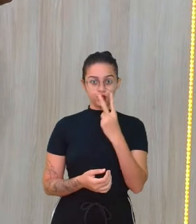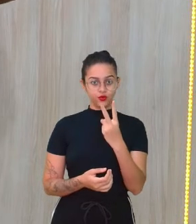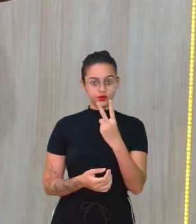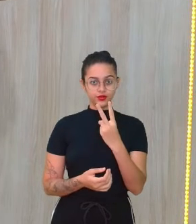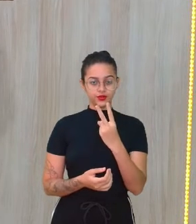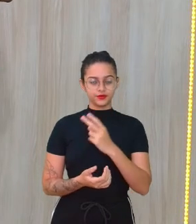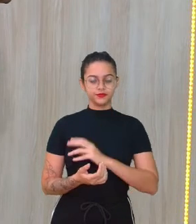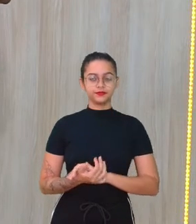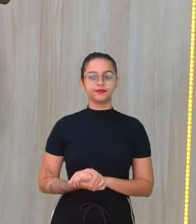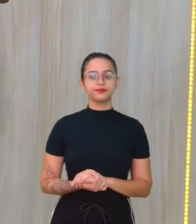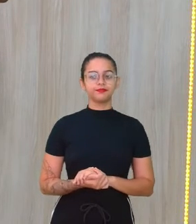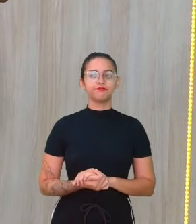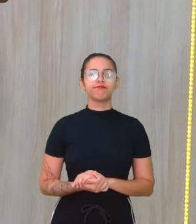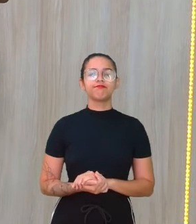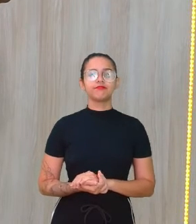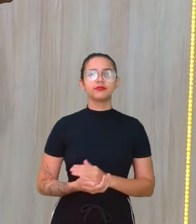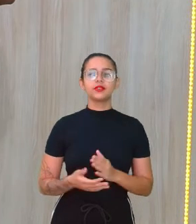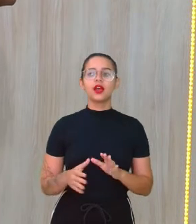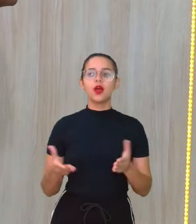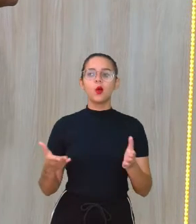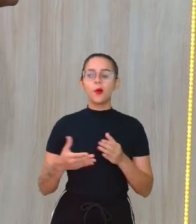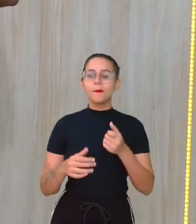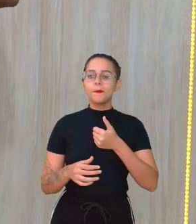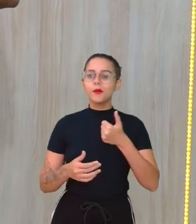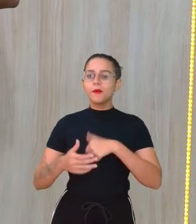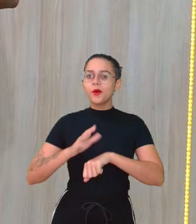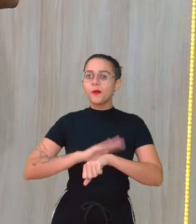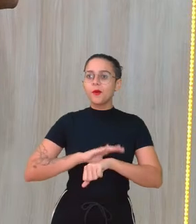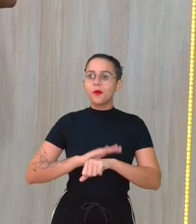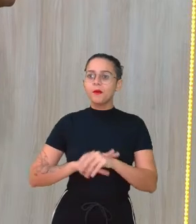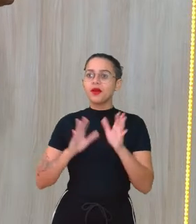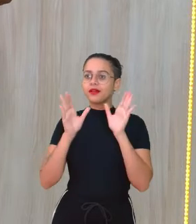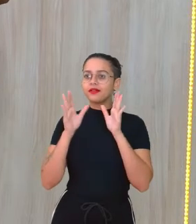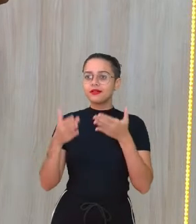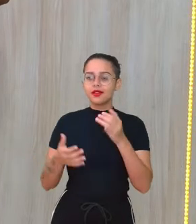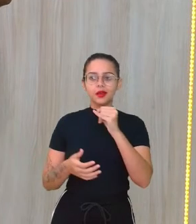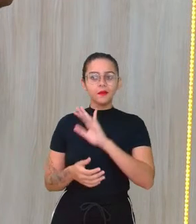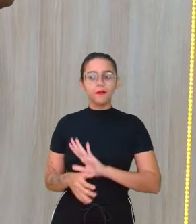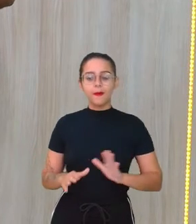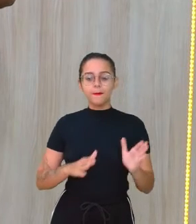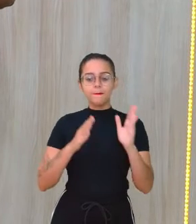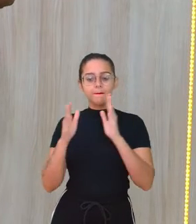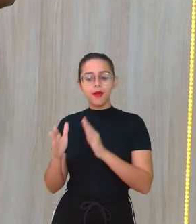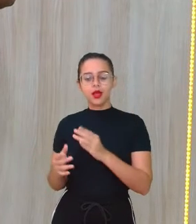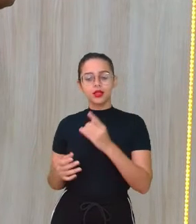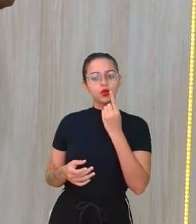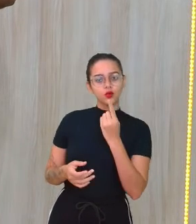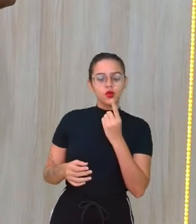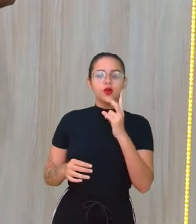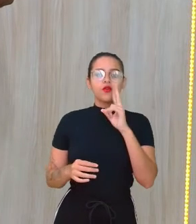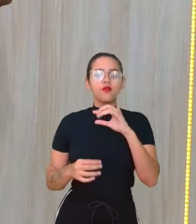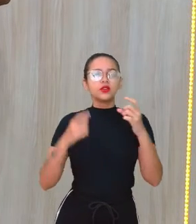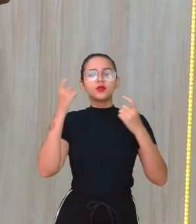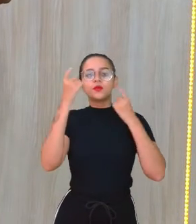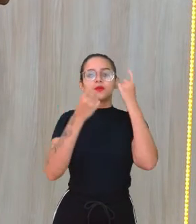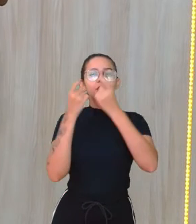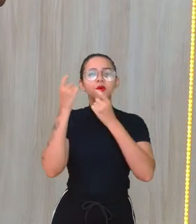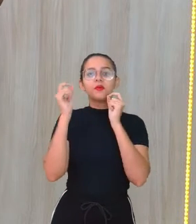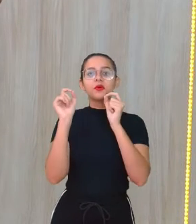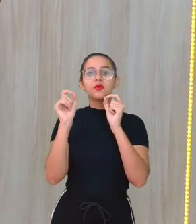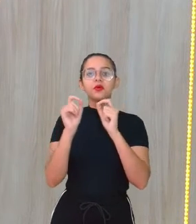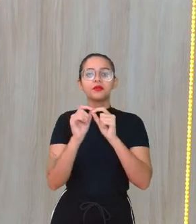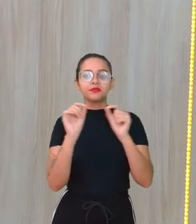certo? A gente vai dar uma ênfase nesse primeiro momento da aula, nessa figuras semelhantes parte 1, onde a gente vai se preocupar muito mais com